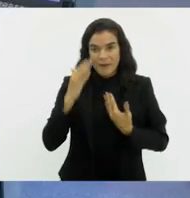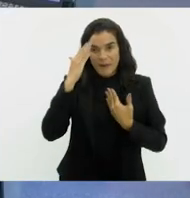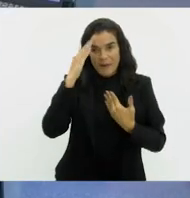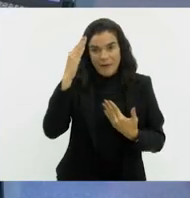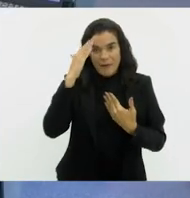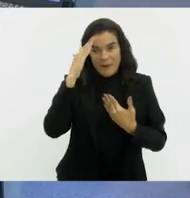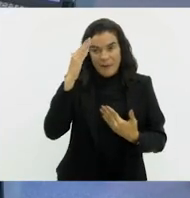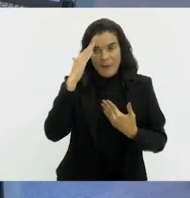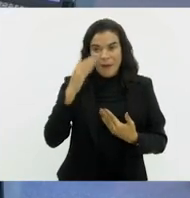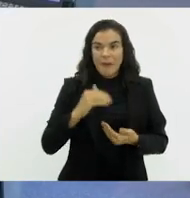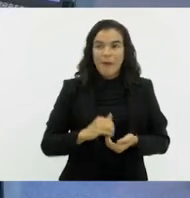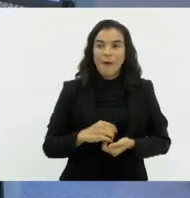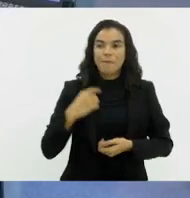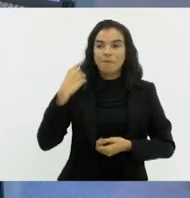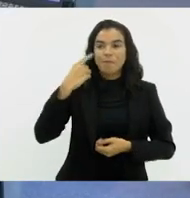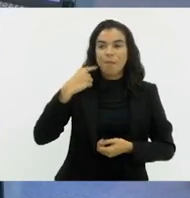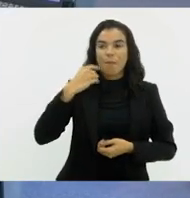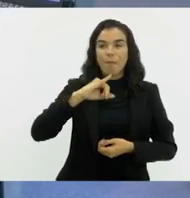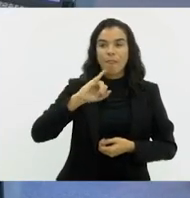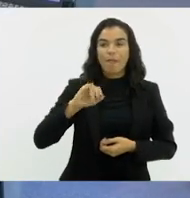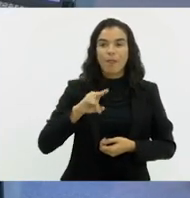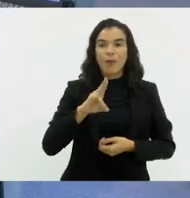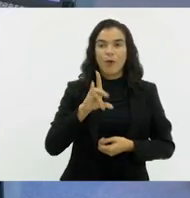Obrigada, doutora Juliana.